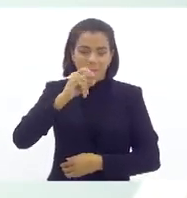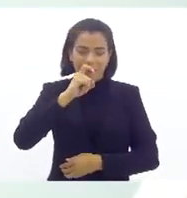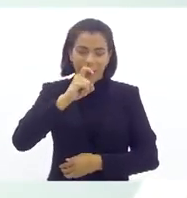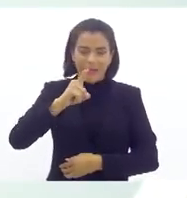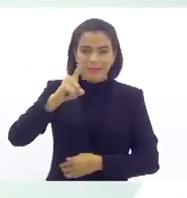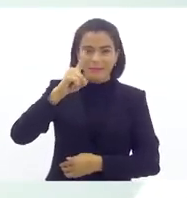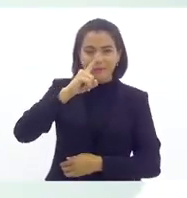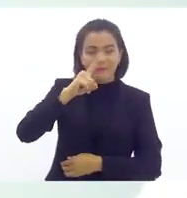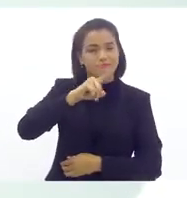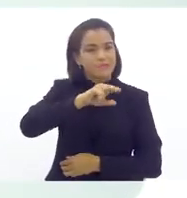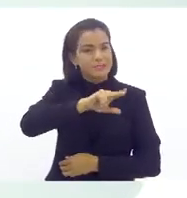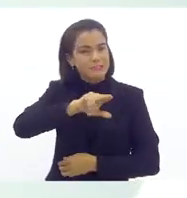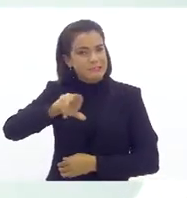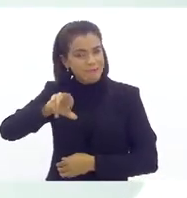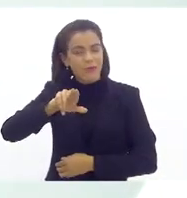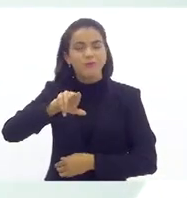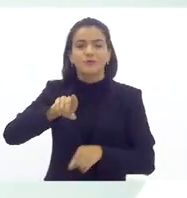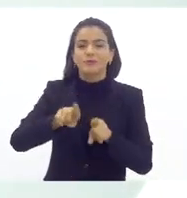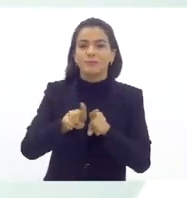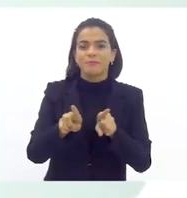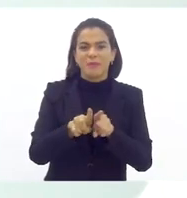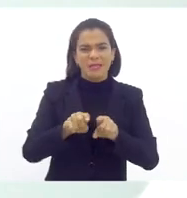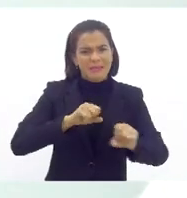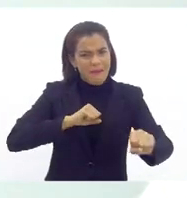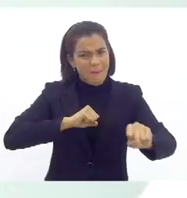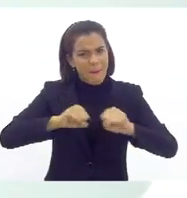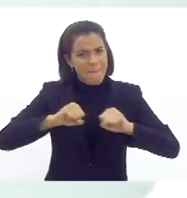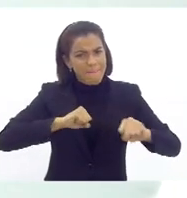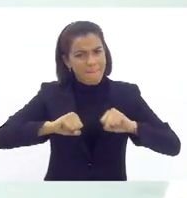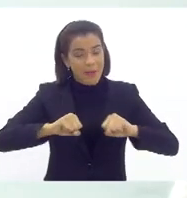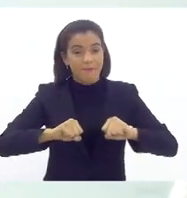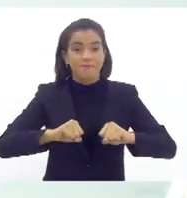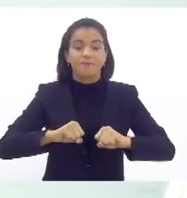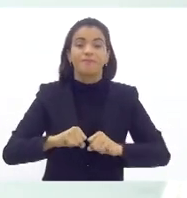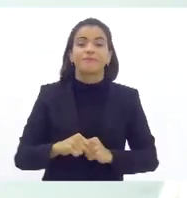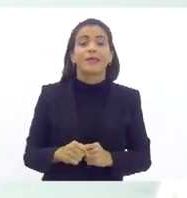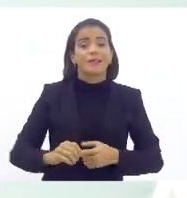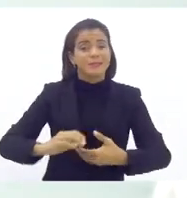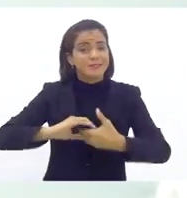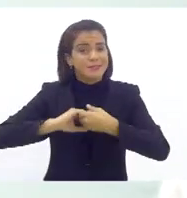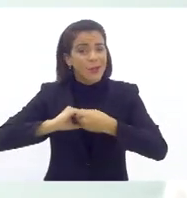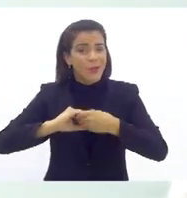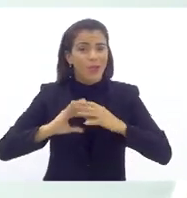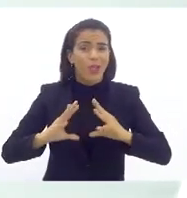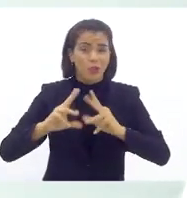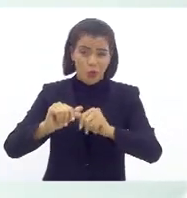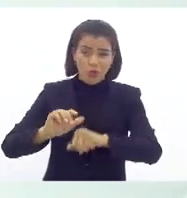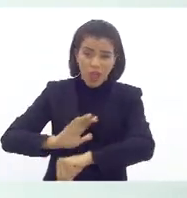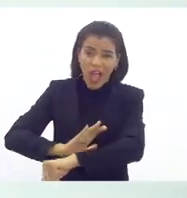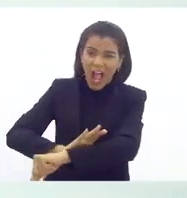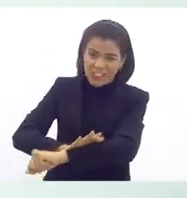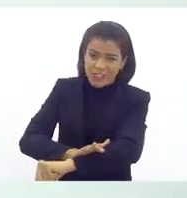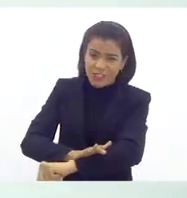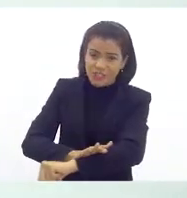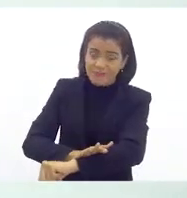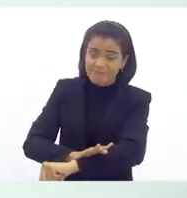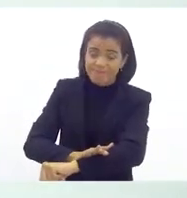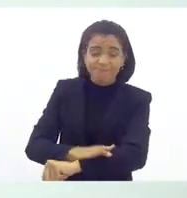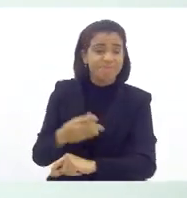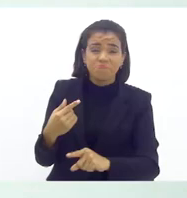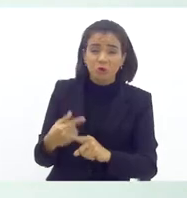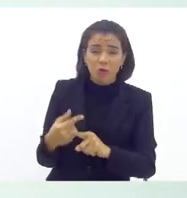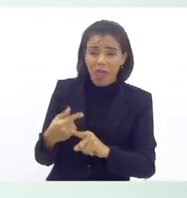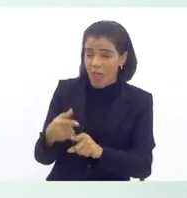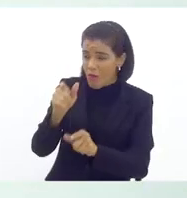irmãs, irmãos, a todos os nossos guerreiros, e saúdo também a todos os racistas, porque